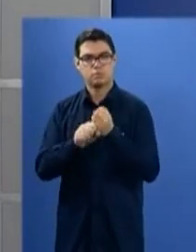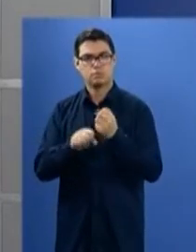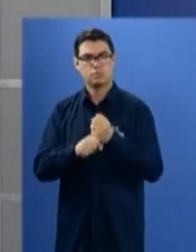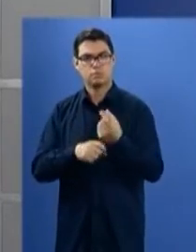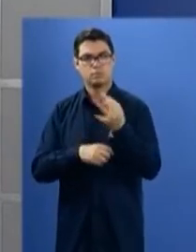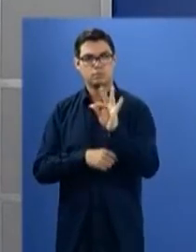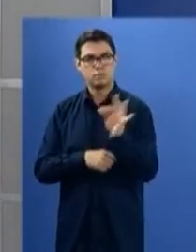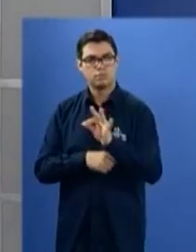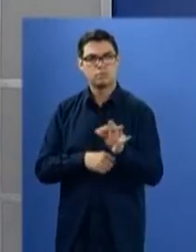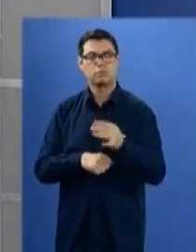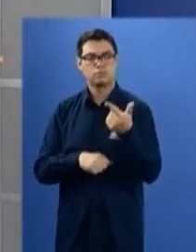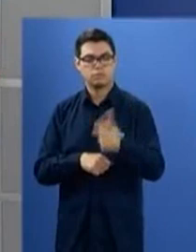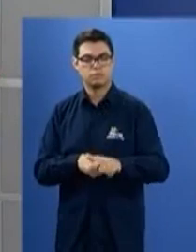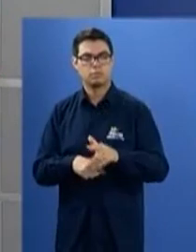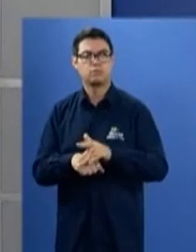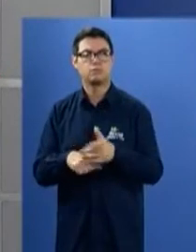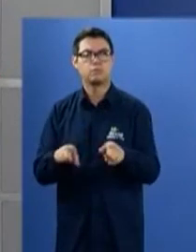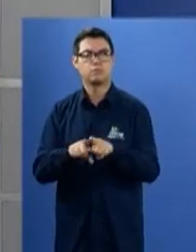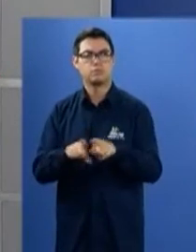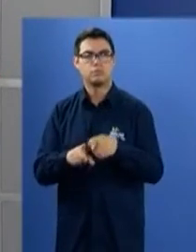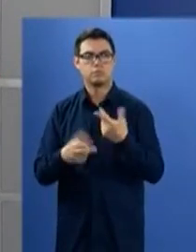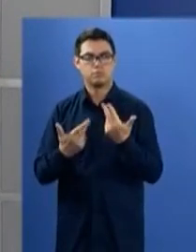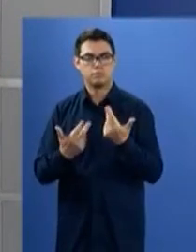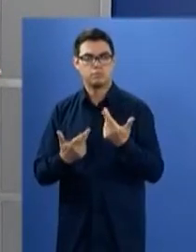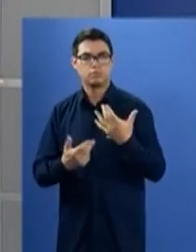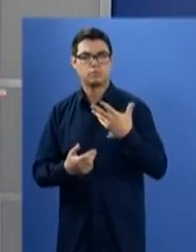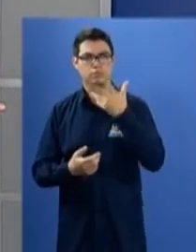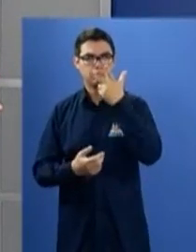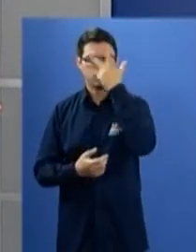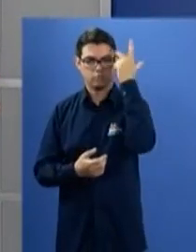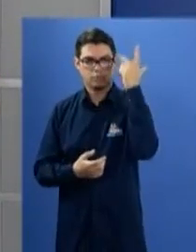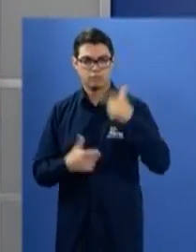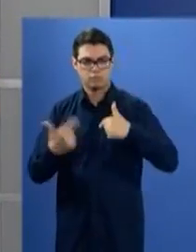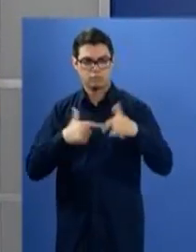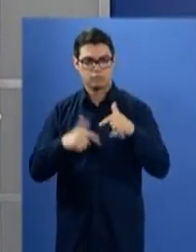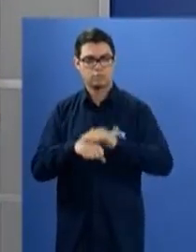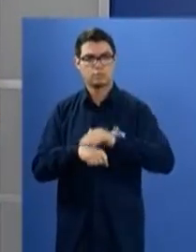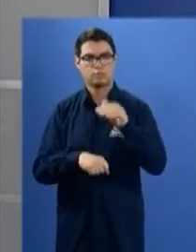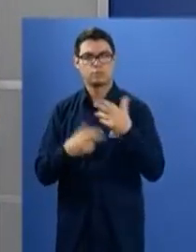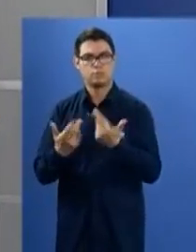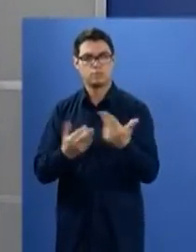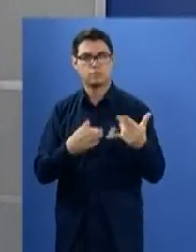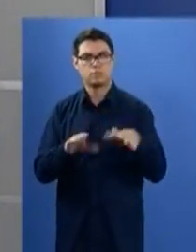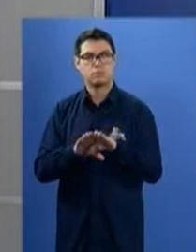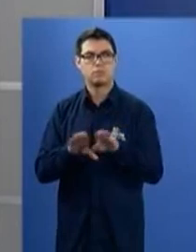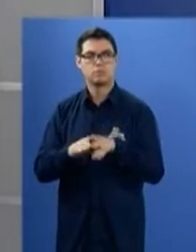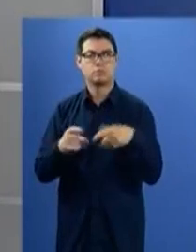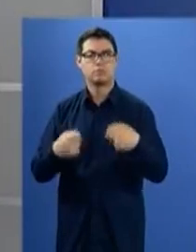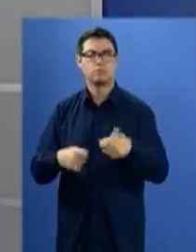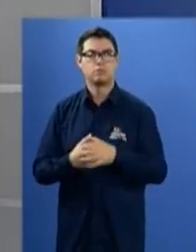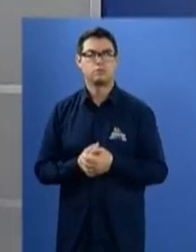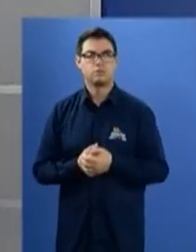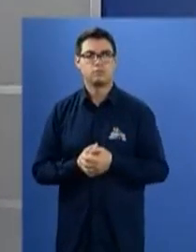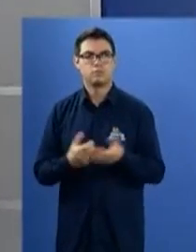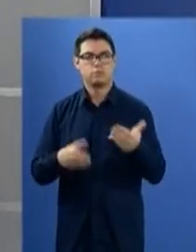de turnos, aquele mesmo número de pessoas, o mesmo número de máquinas, tudo igual.